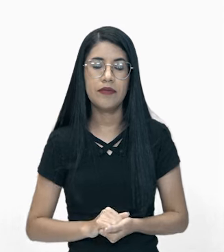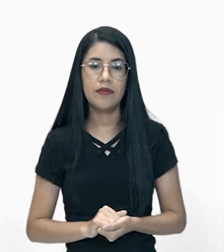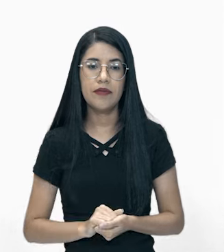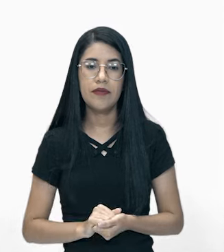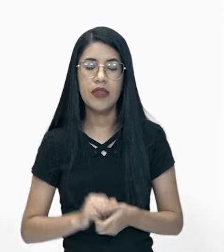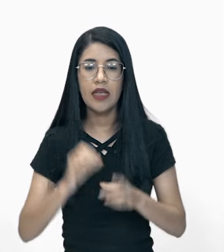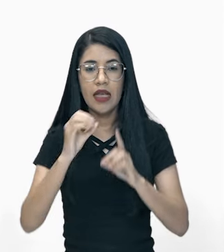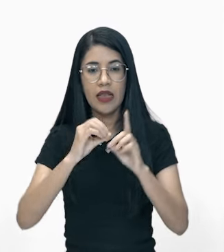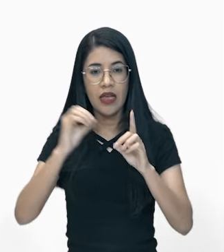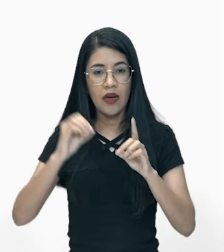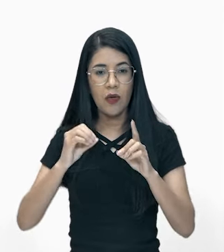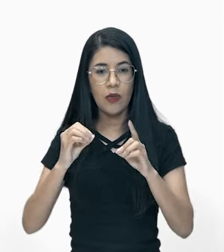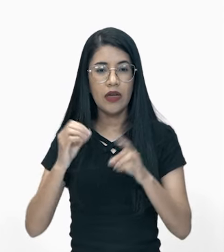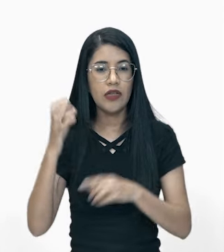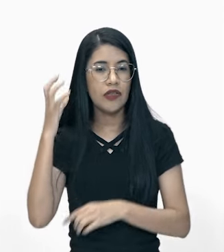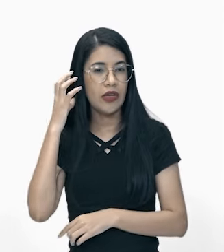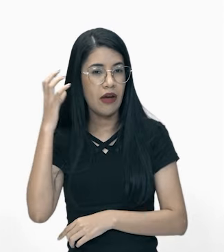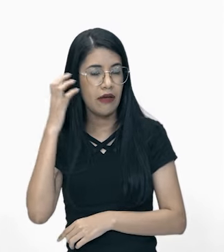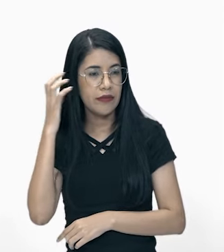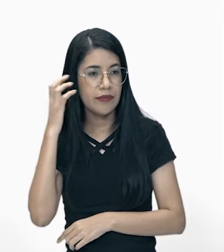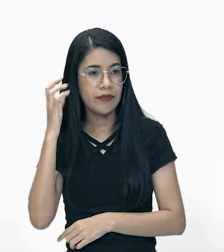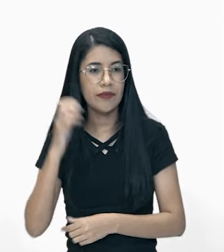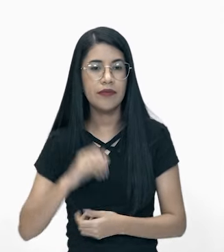ondas de rádio,